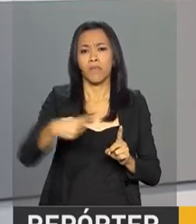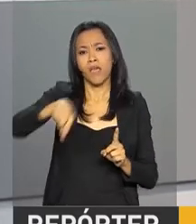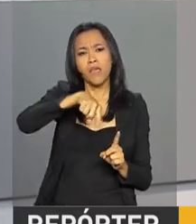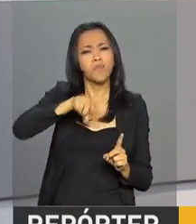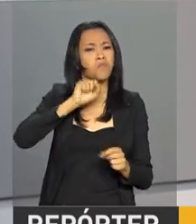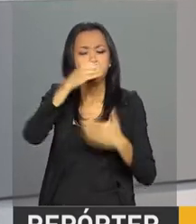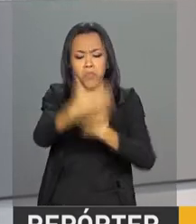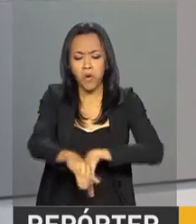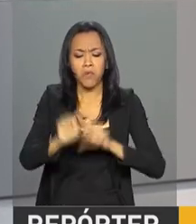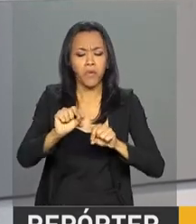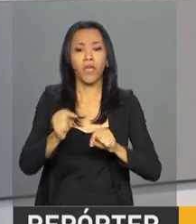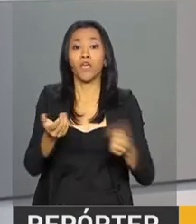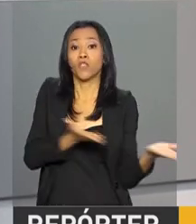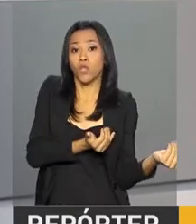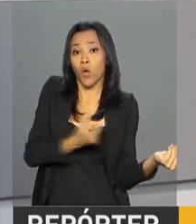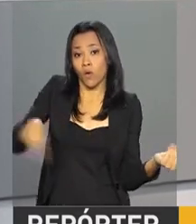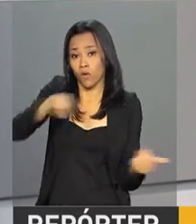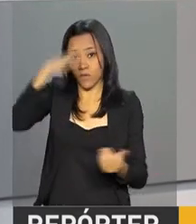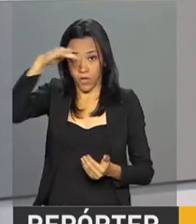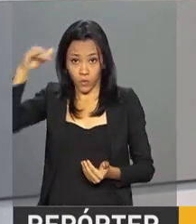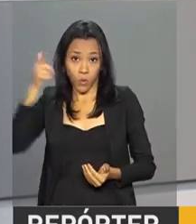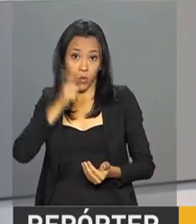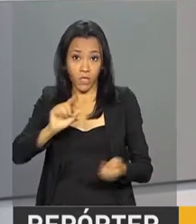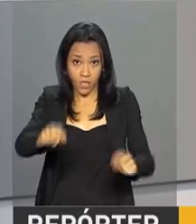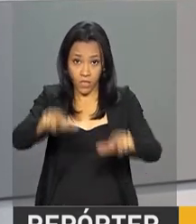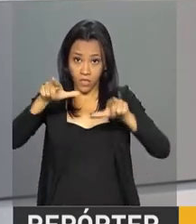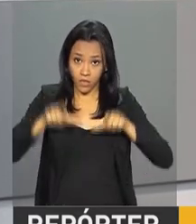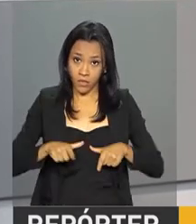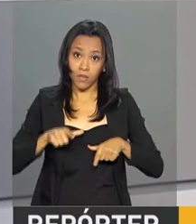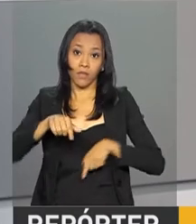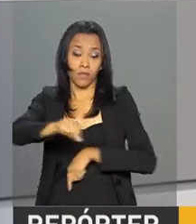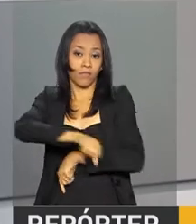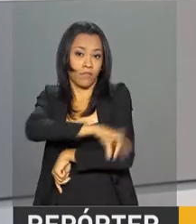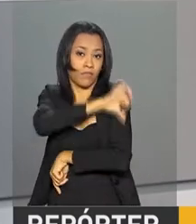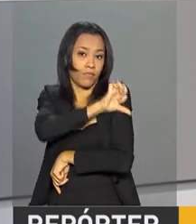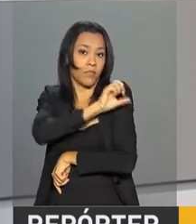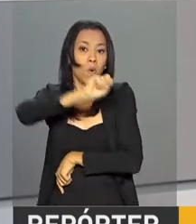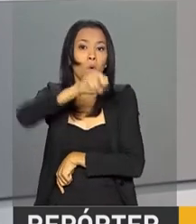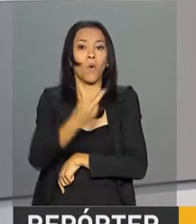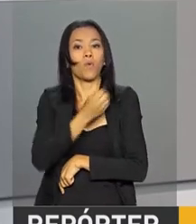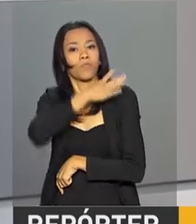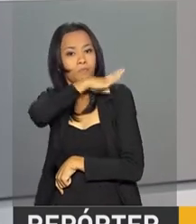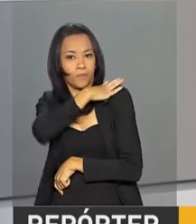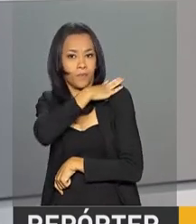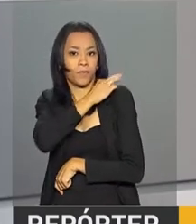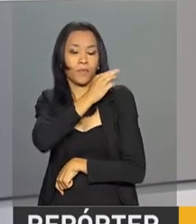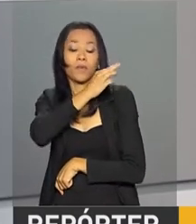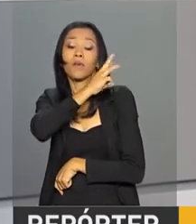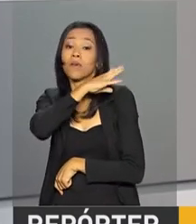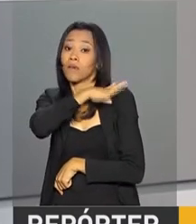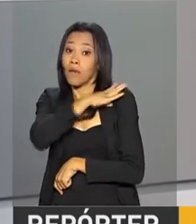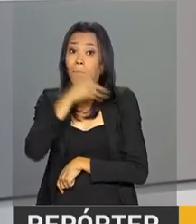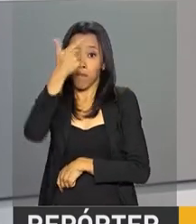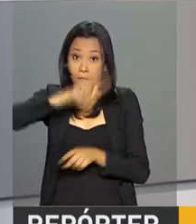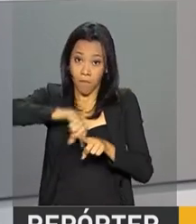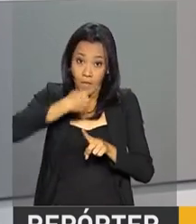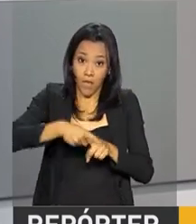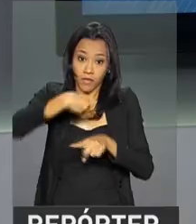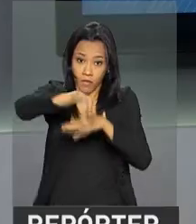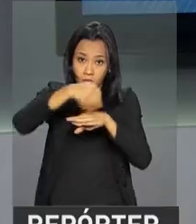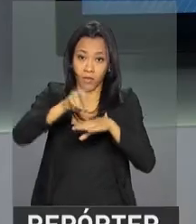adultos tirem a certificação de conclusão do ensino médio ou do ensino fundamental mais informações no site que aparece na sua